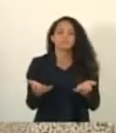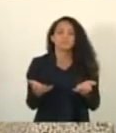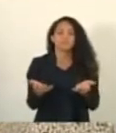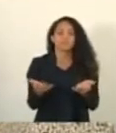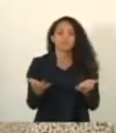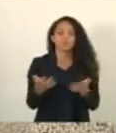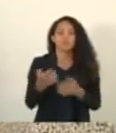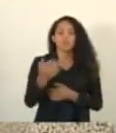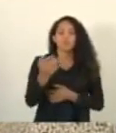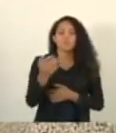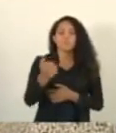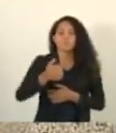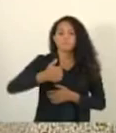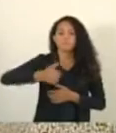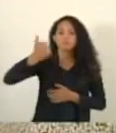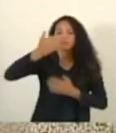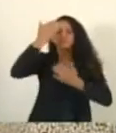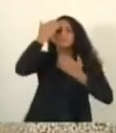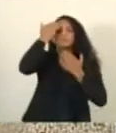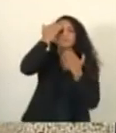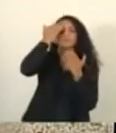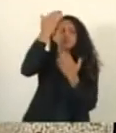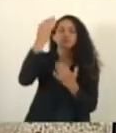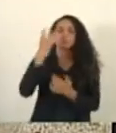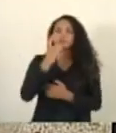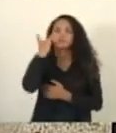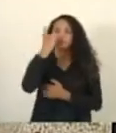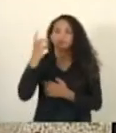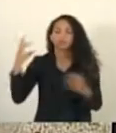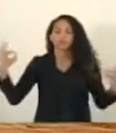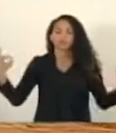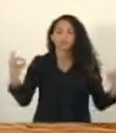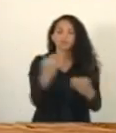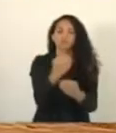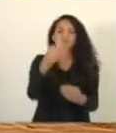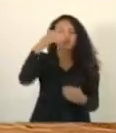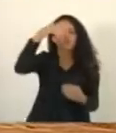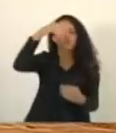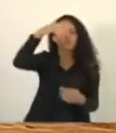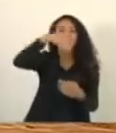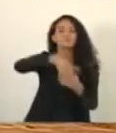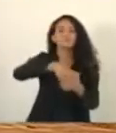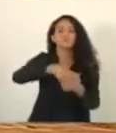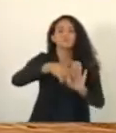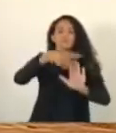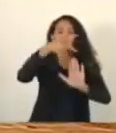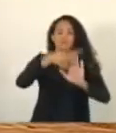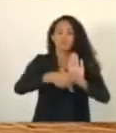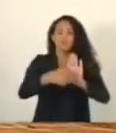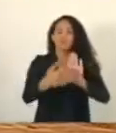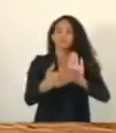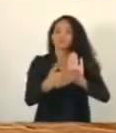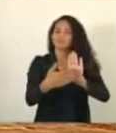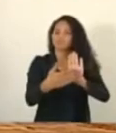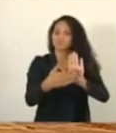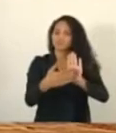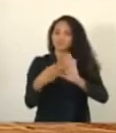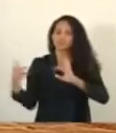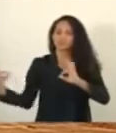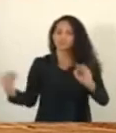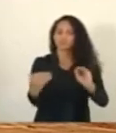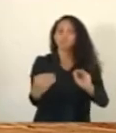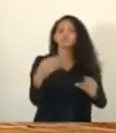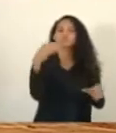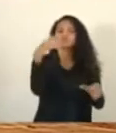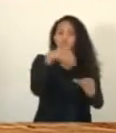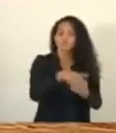primeiramente agradecer a todos os deputados que votaram a favor da nossa indicação